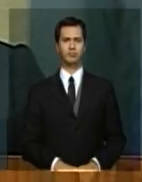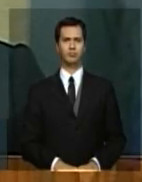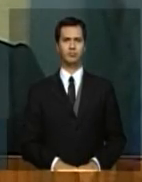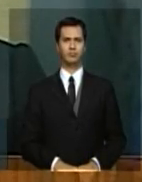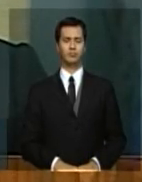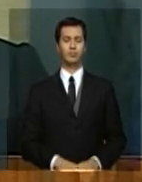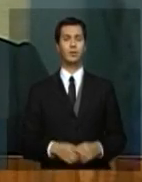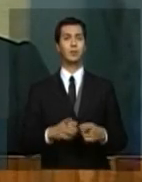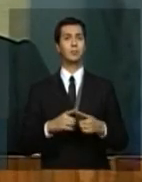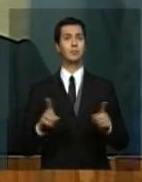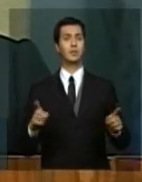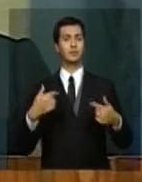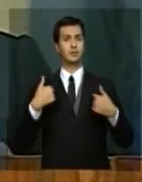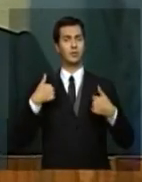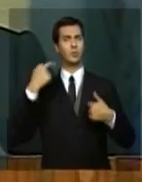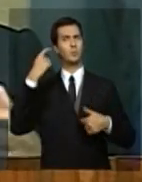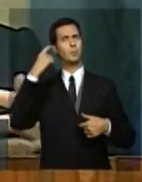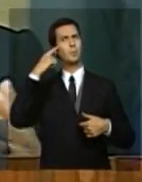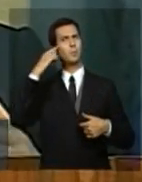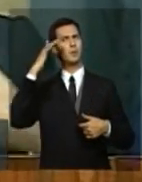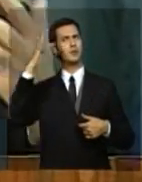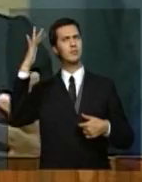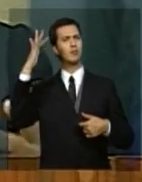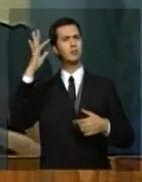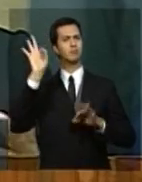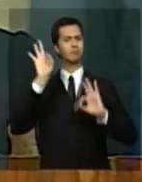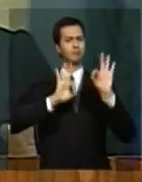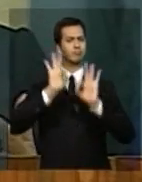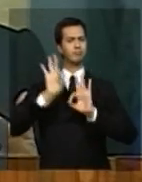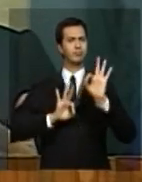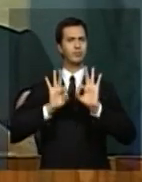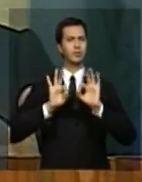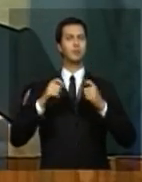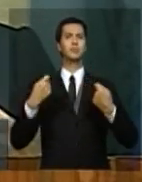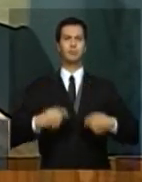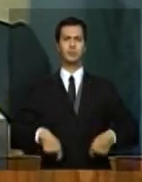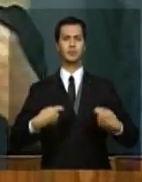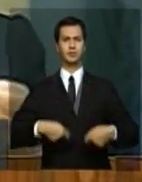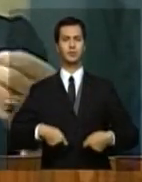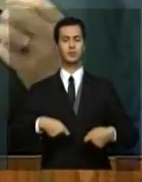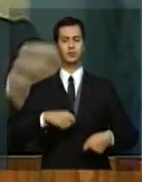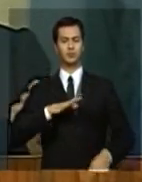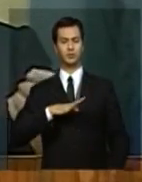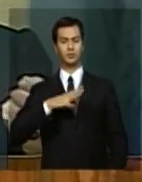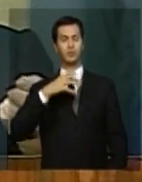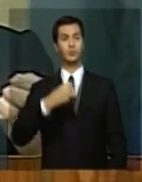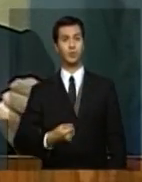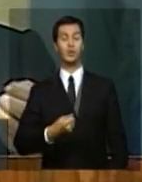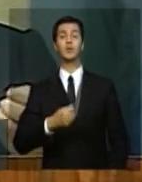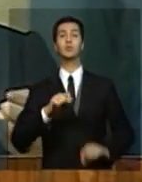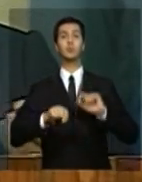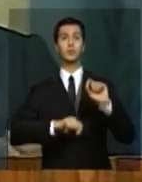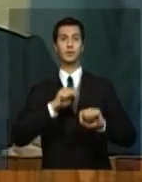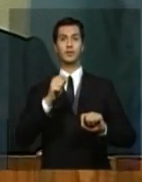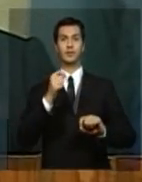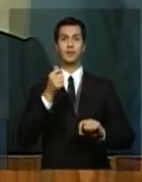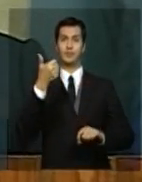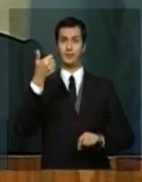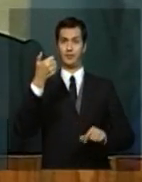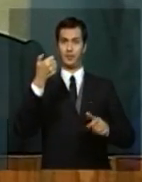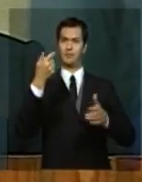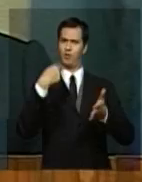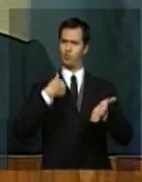meu pensamento Se eu não ouso pegar a caneta e